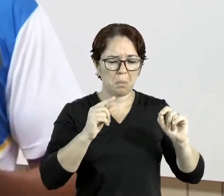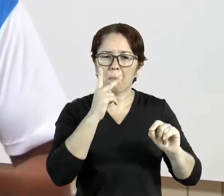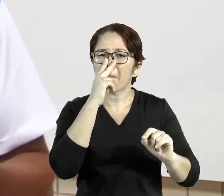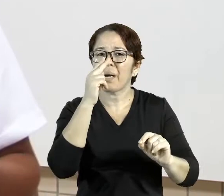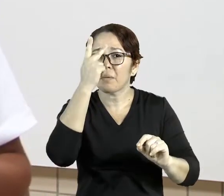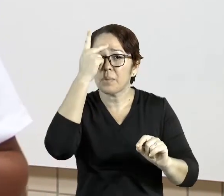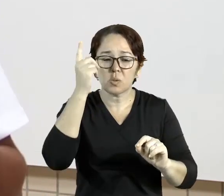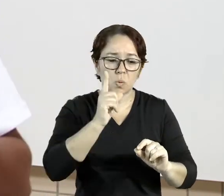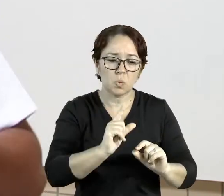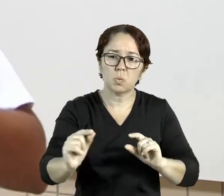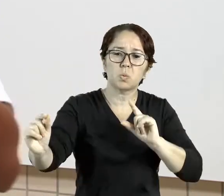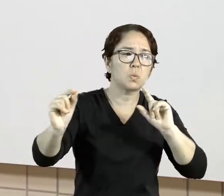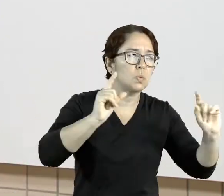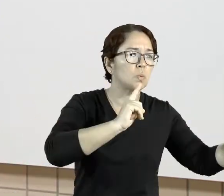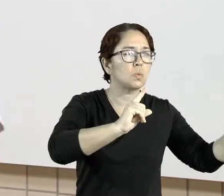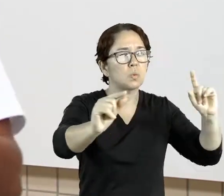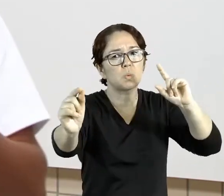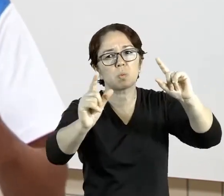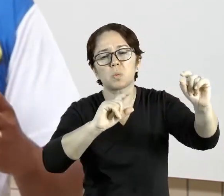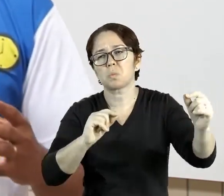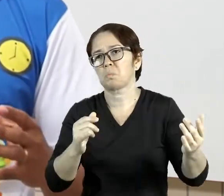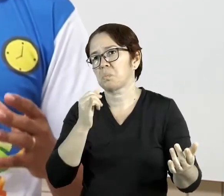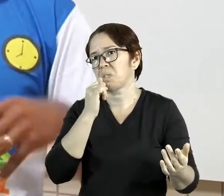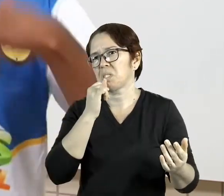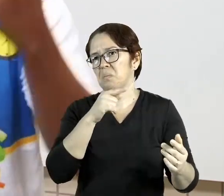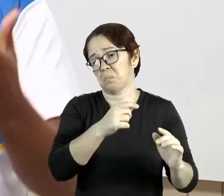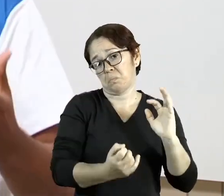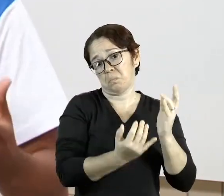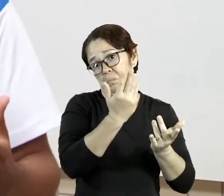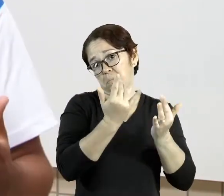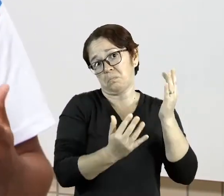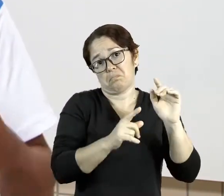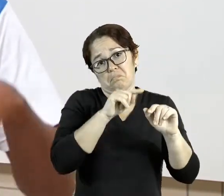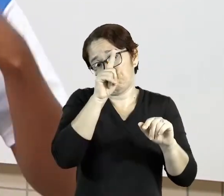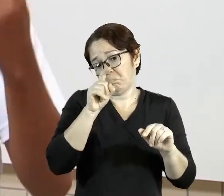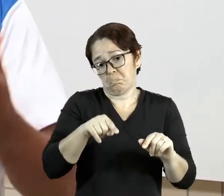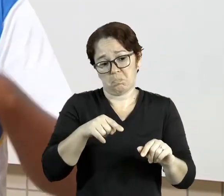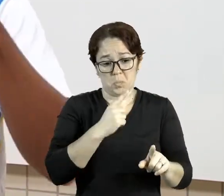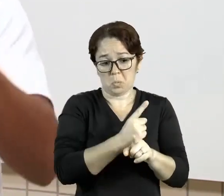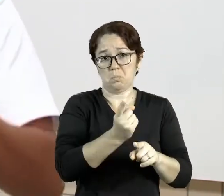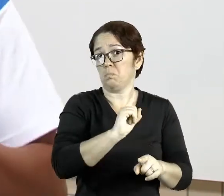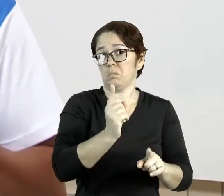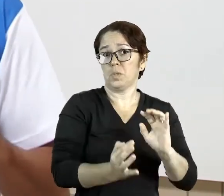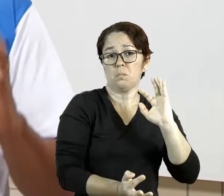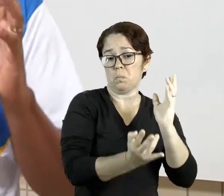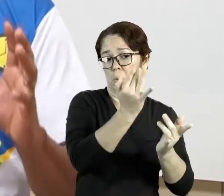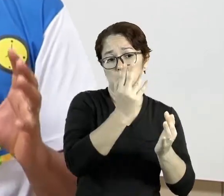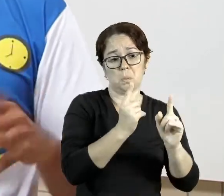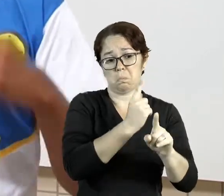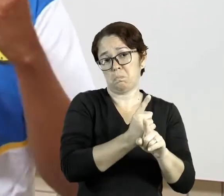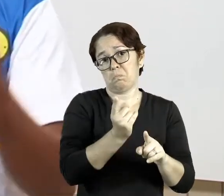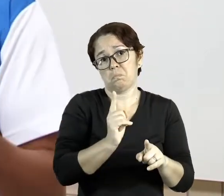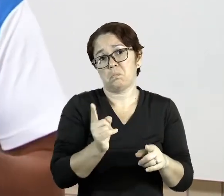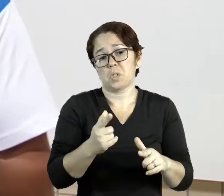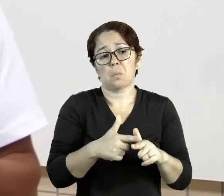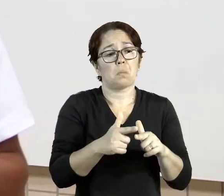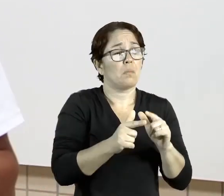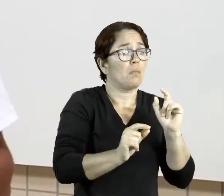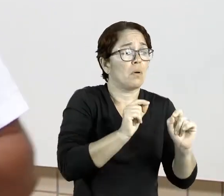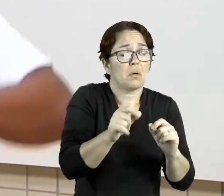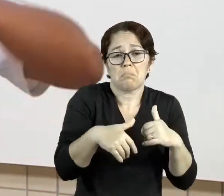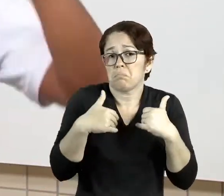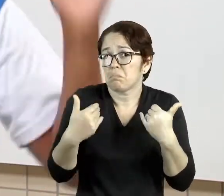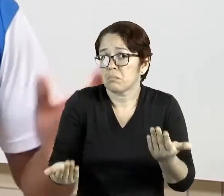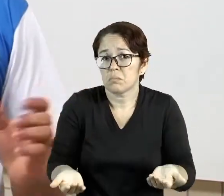exemplo, fatores devido a uma queimada, né, um incêndio nas sociedades, nas cidades maias, que explique o fim da sociedade